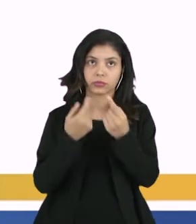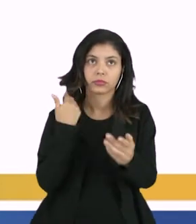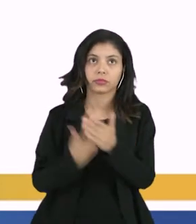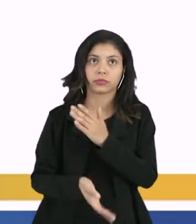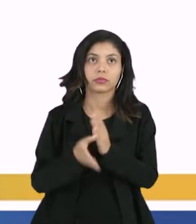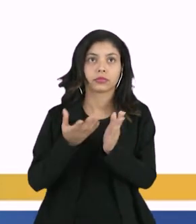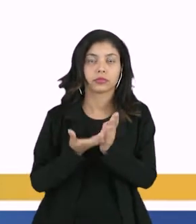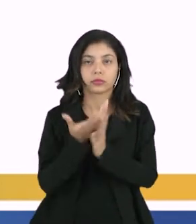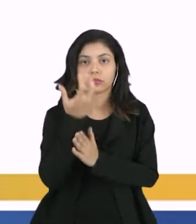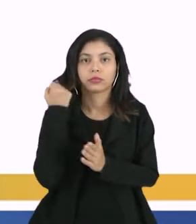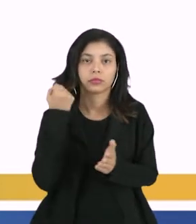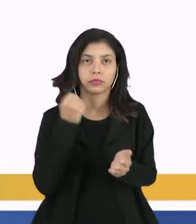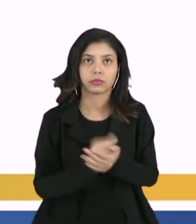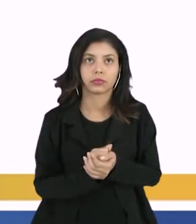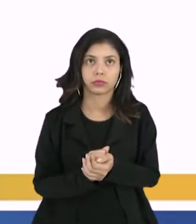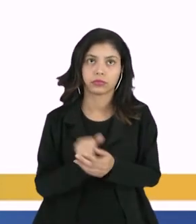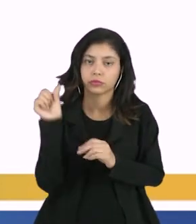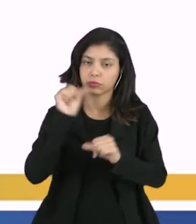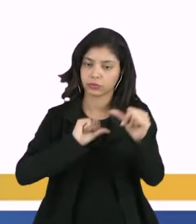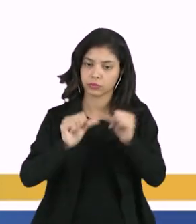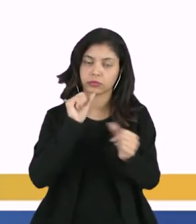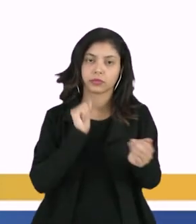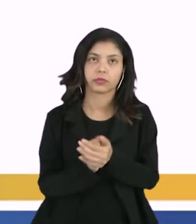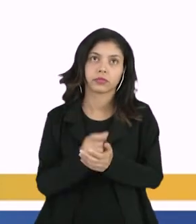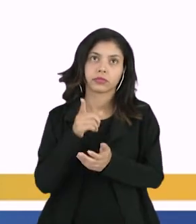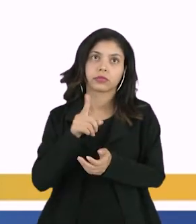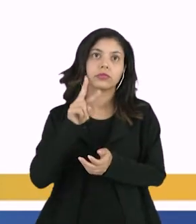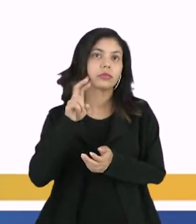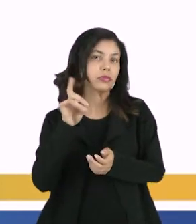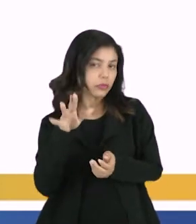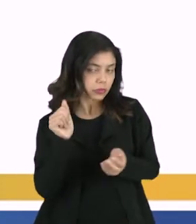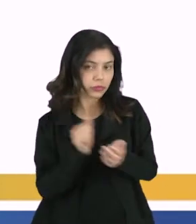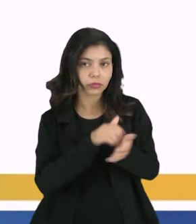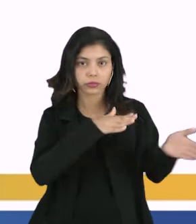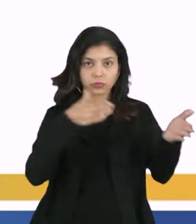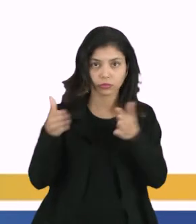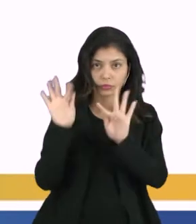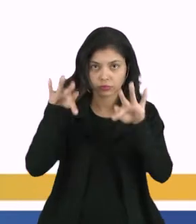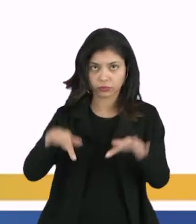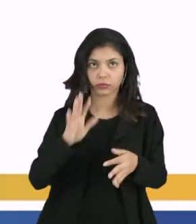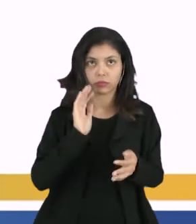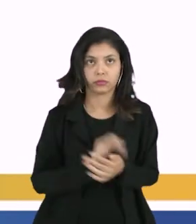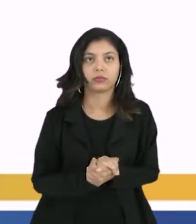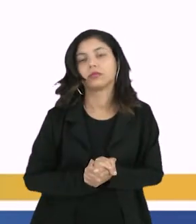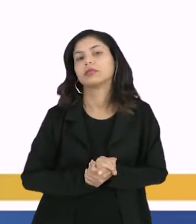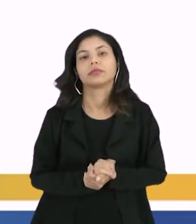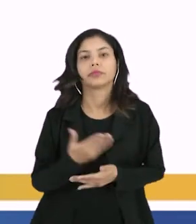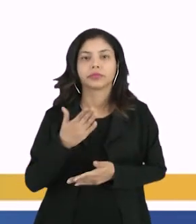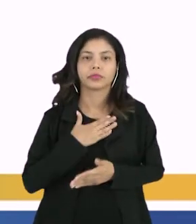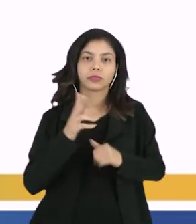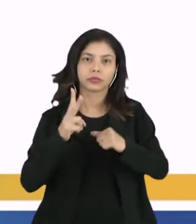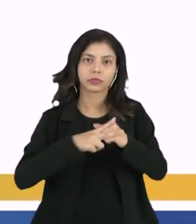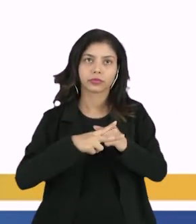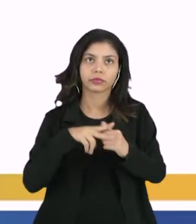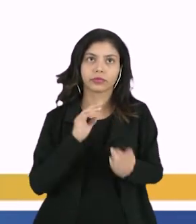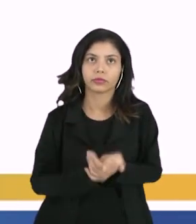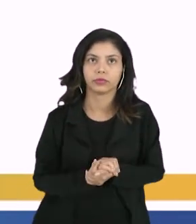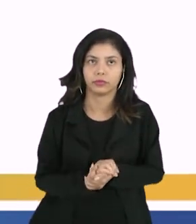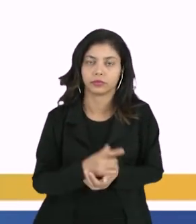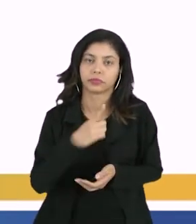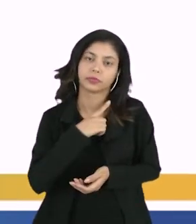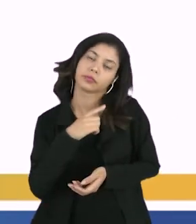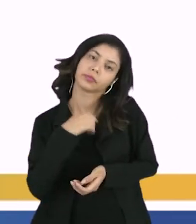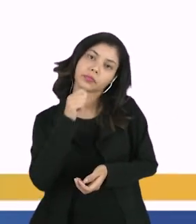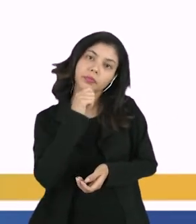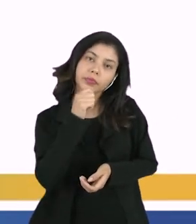foi tirado ou foi modificado a desinência, que é a parte finalzinha lá do meu verbo. Nós